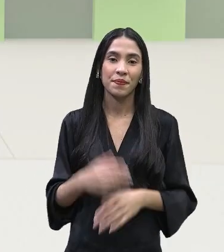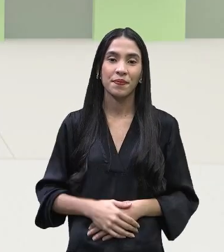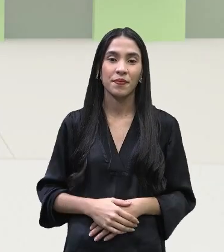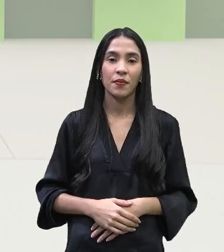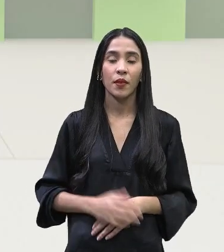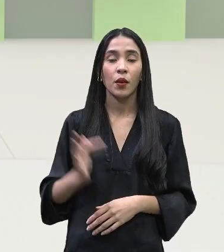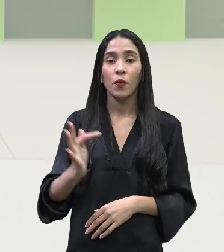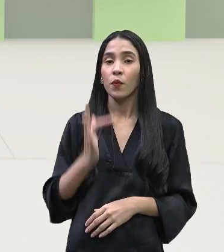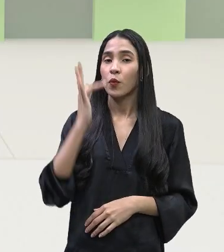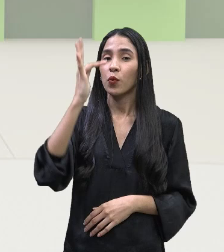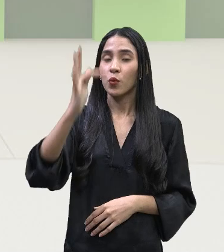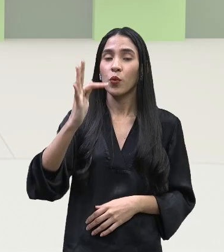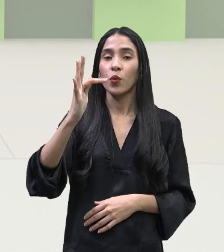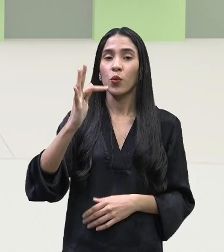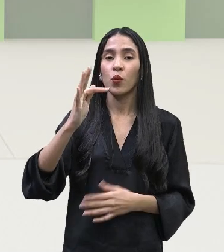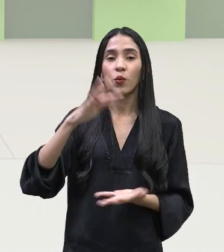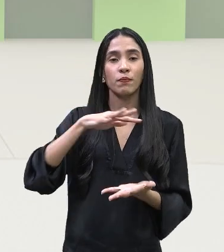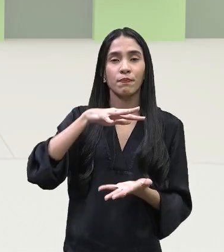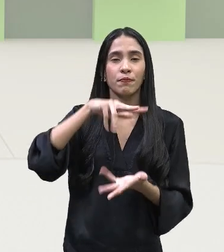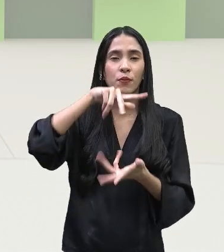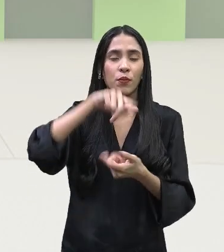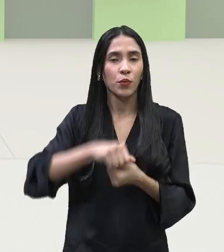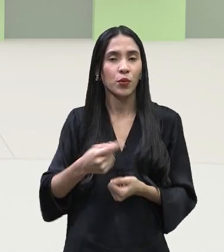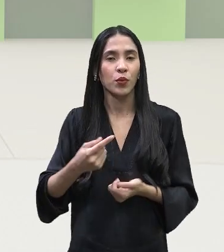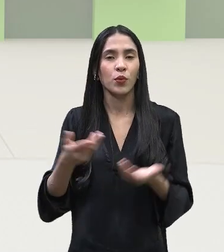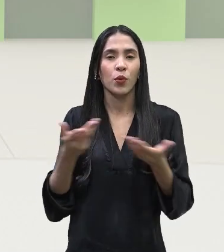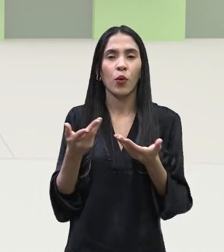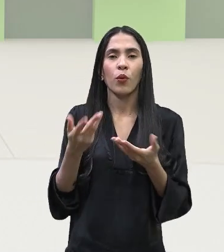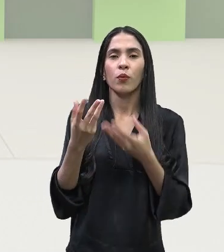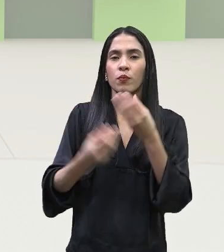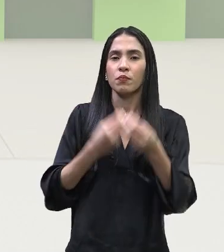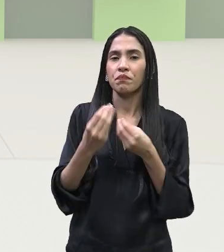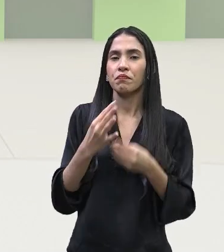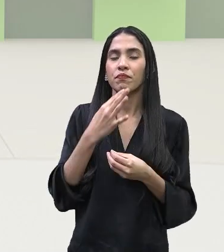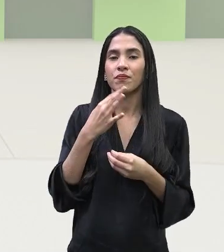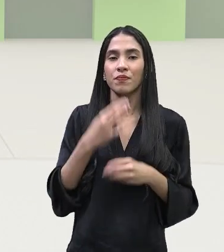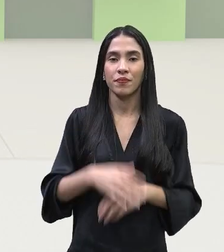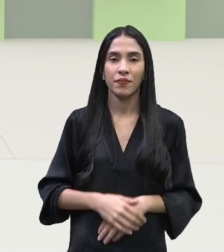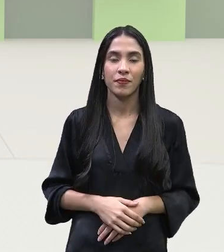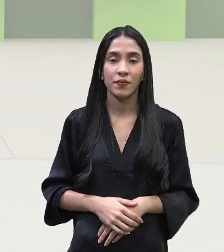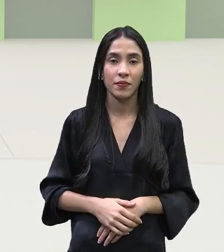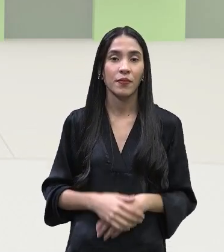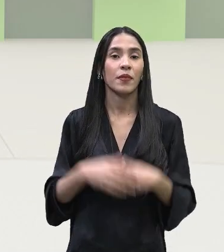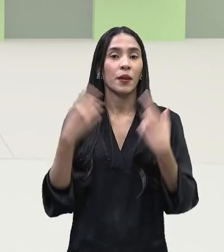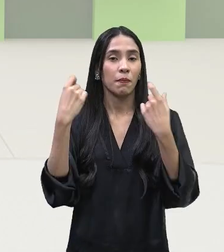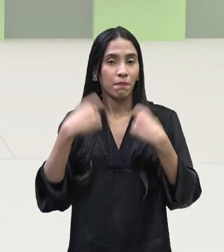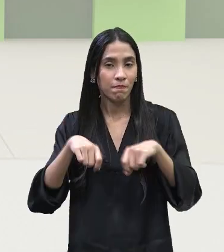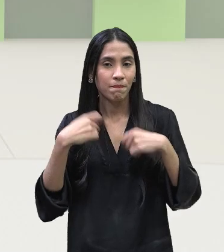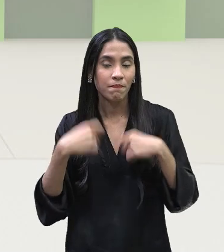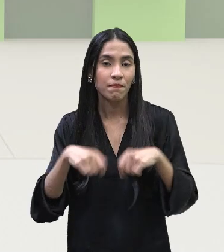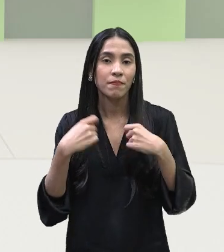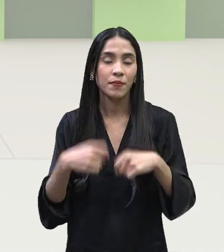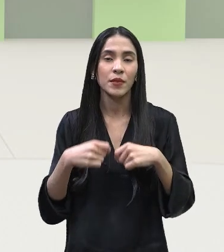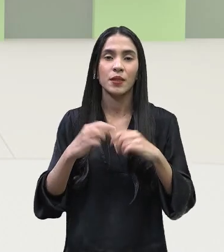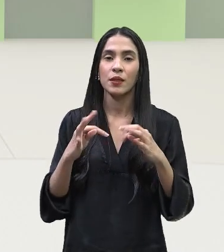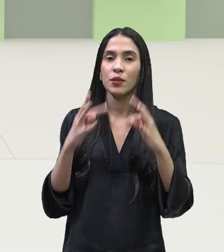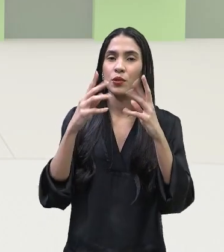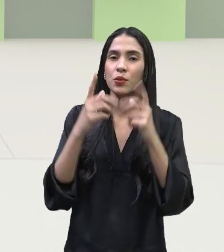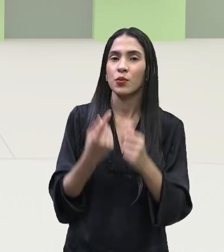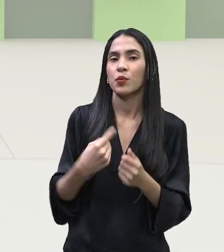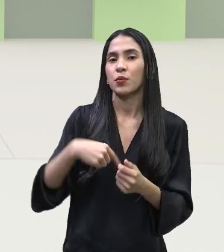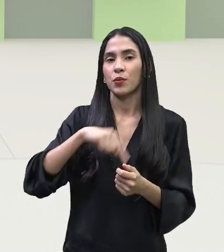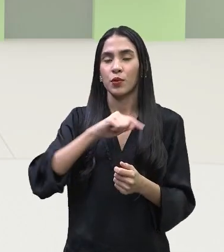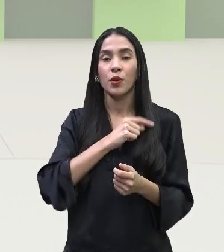da humanidade, como a gente conhece hoje, da maneira que a gente conhece hoje, ela depende muito de tudo que a